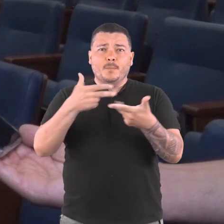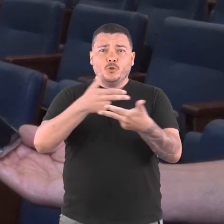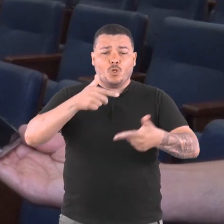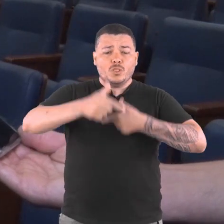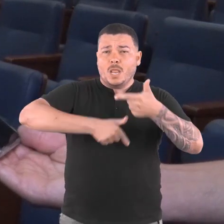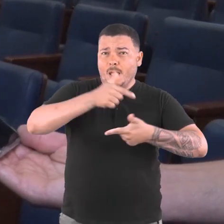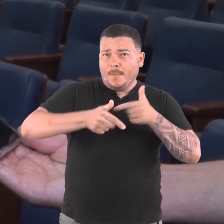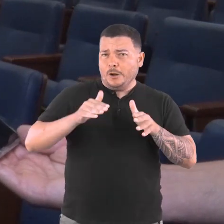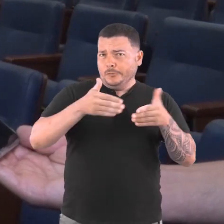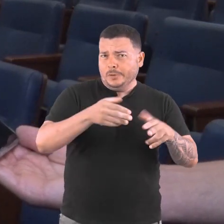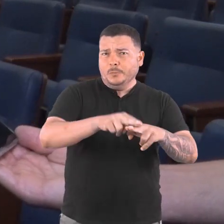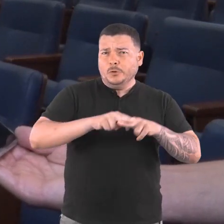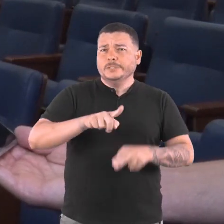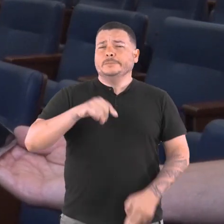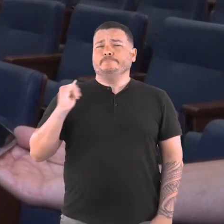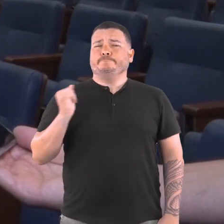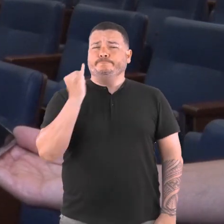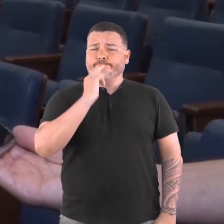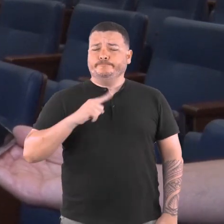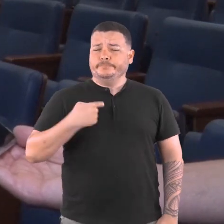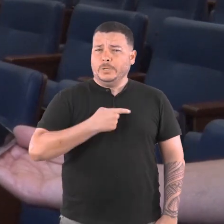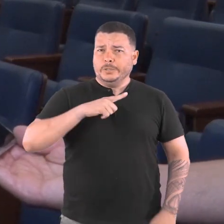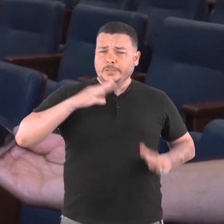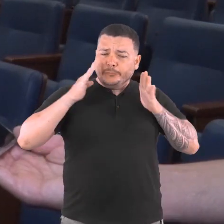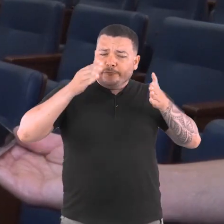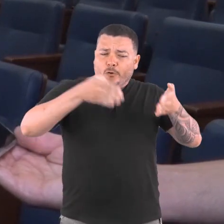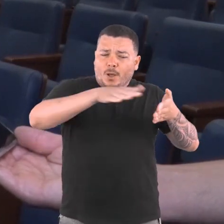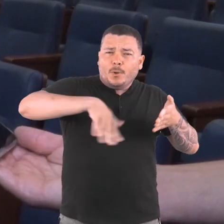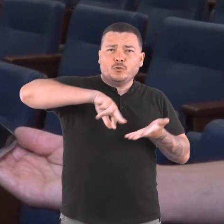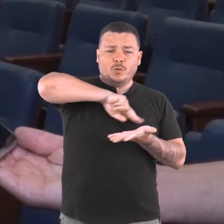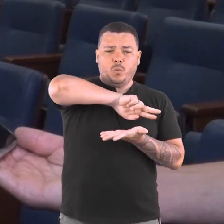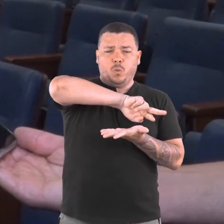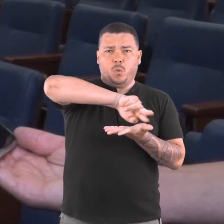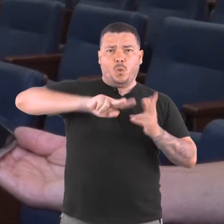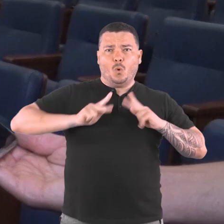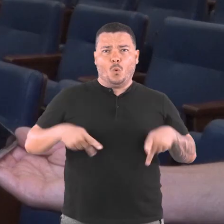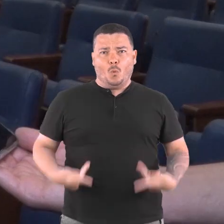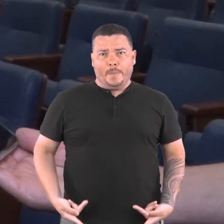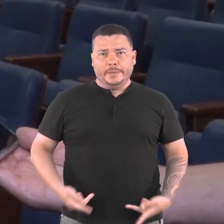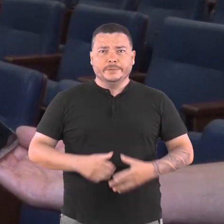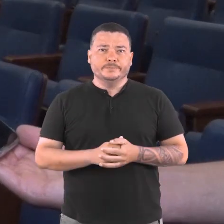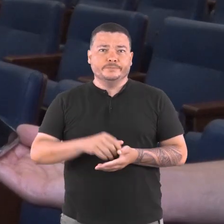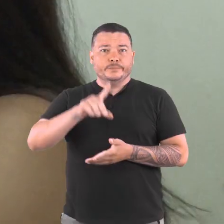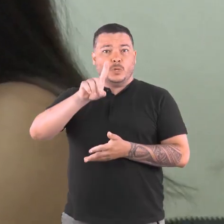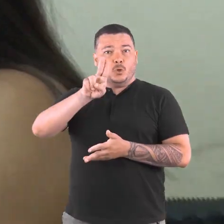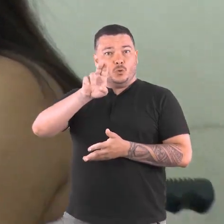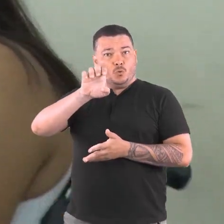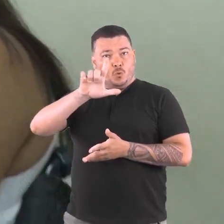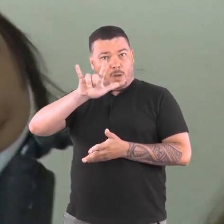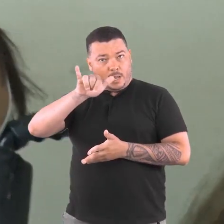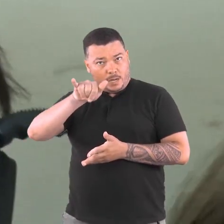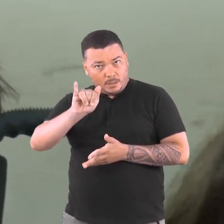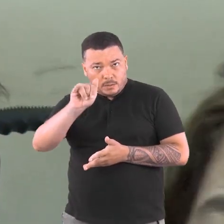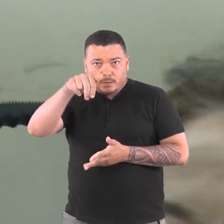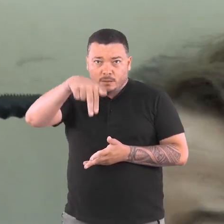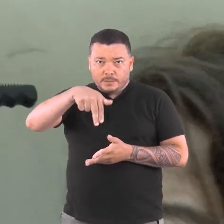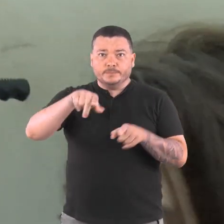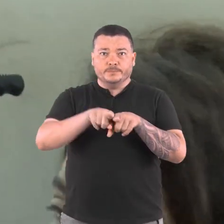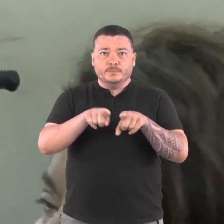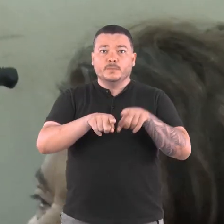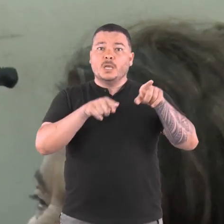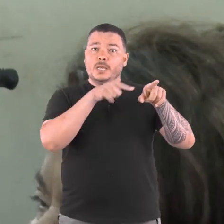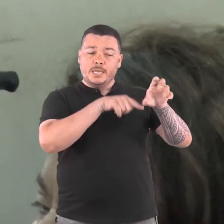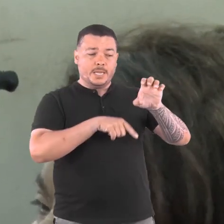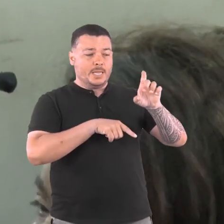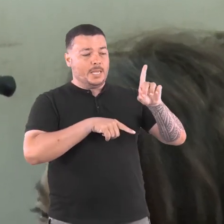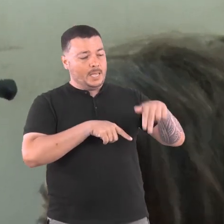que tiveram problemas laborais. Então, é extremamente importante a gente ter este olhar para a diversidade humana. Suelen, assistente